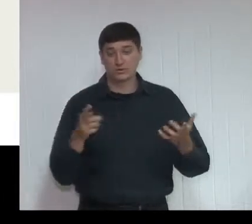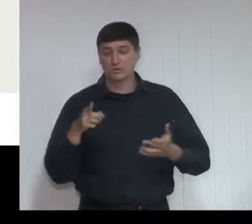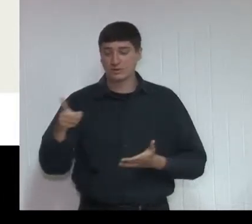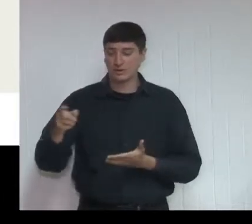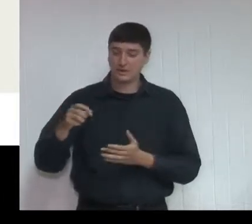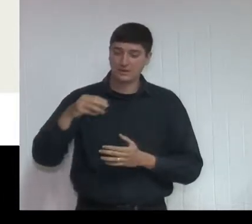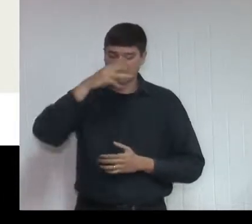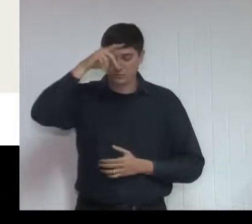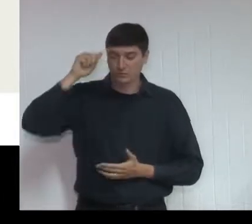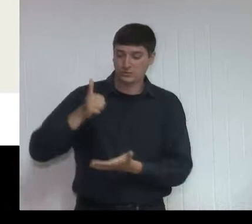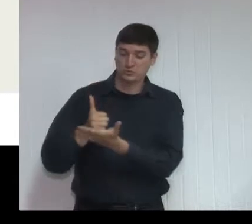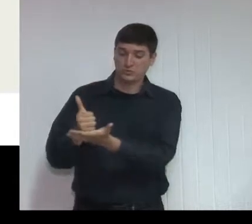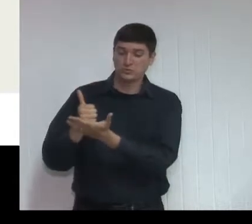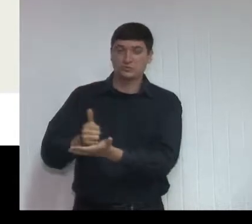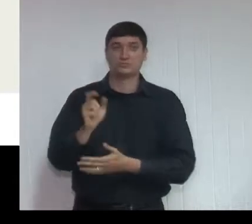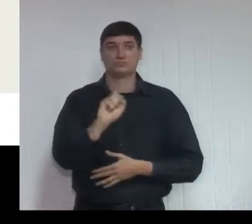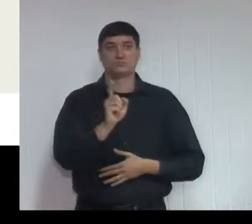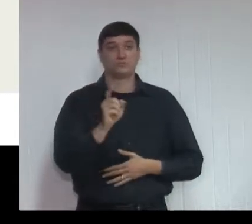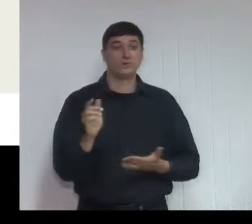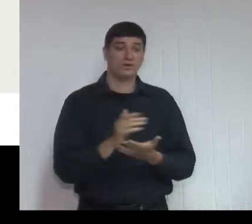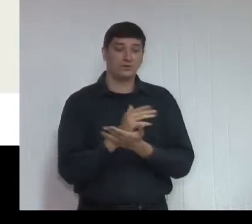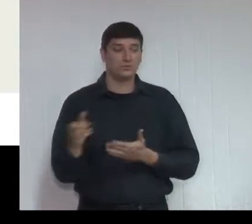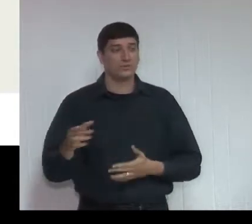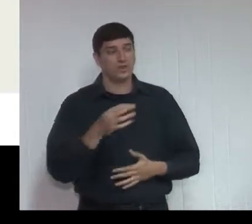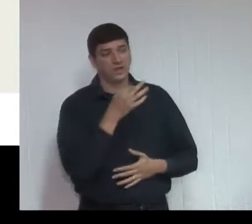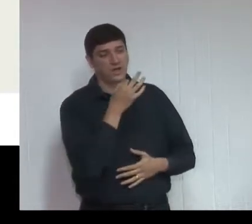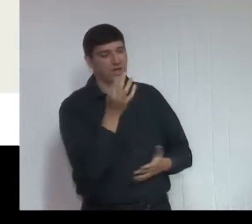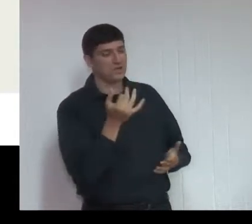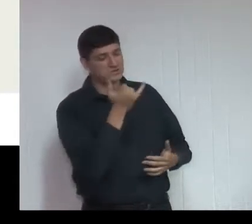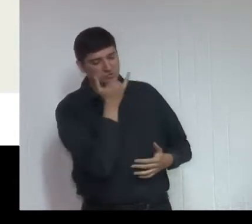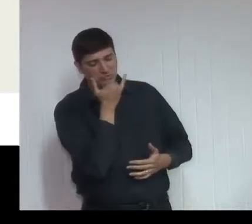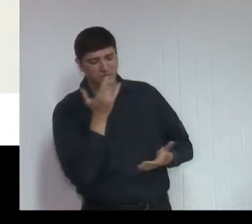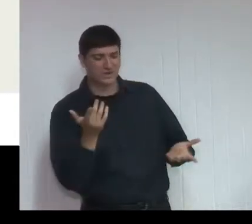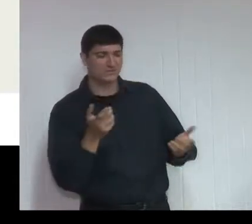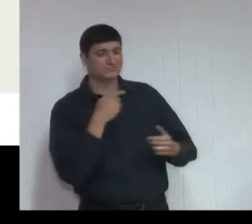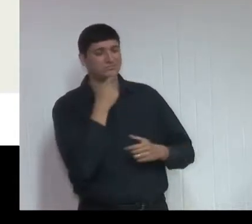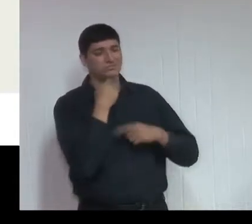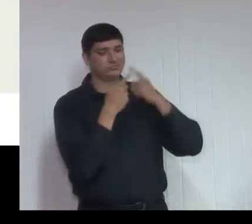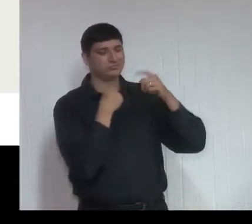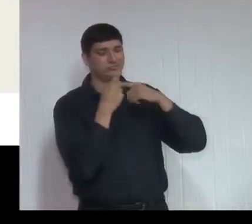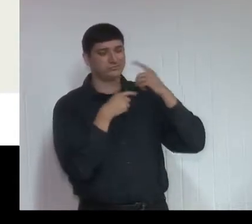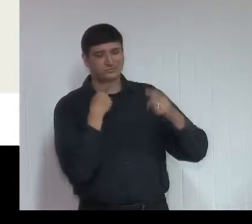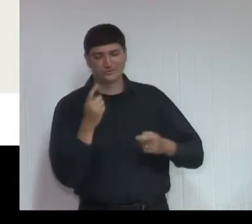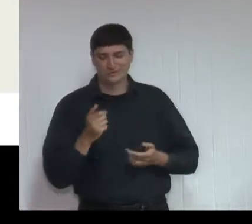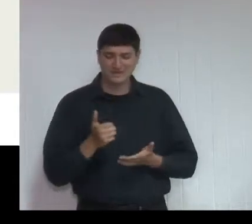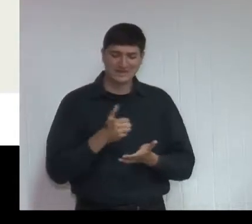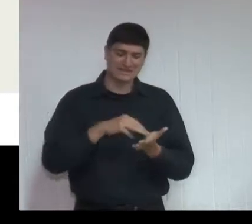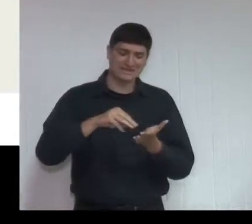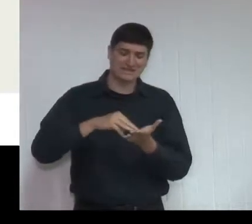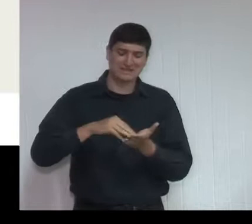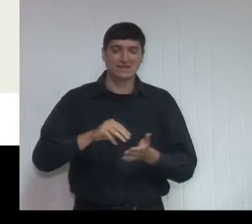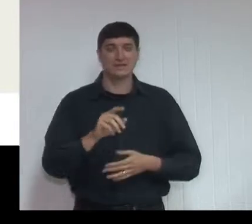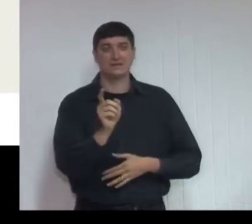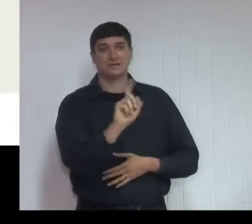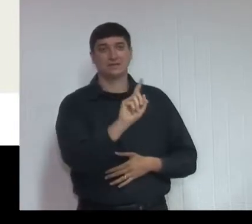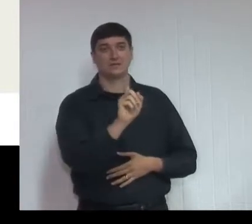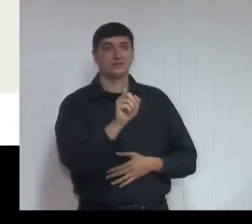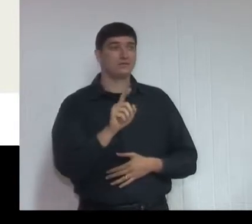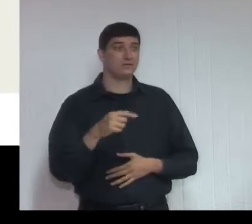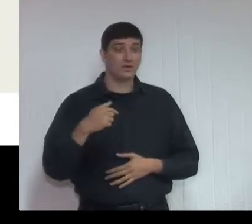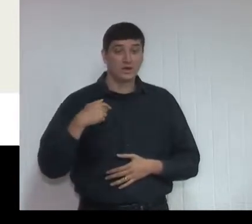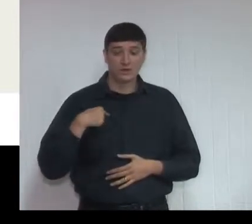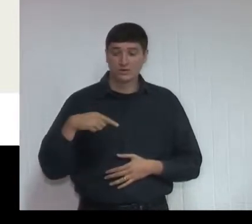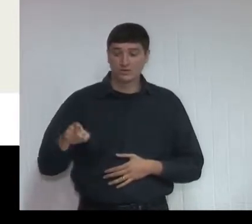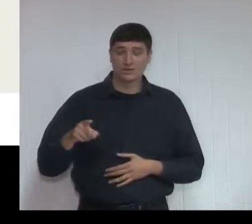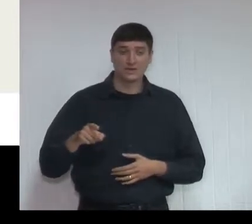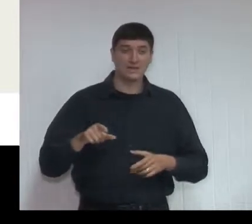das desculpas, ou talvez um dos argumentos que podem ser utilizados quando a gente fala em reduzir secretaria, ninguém está falando em